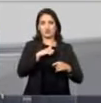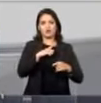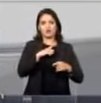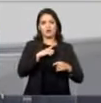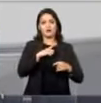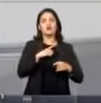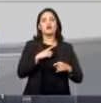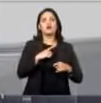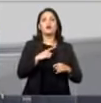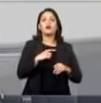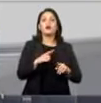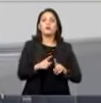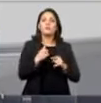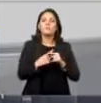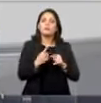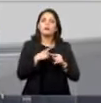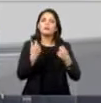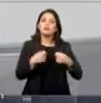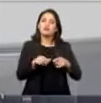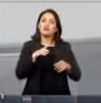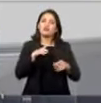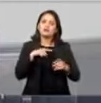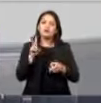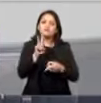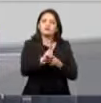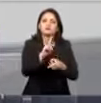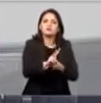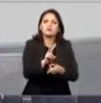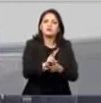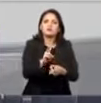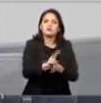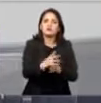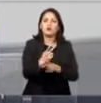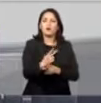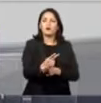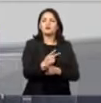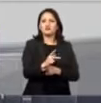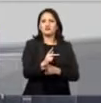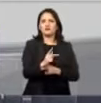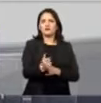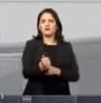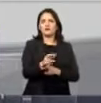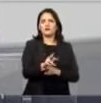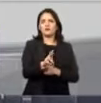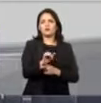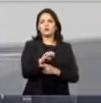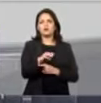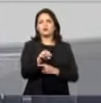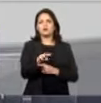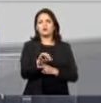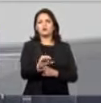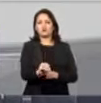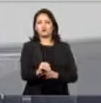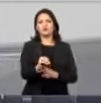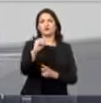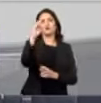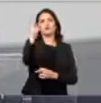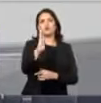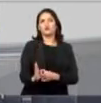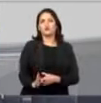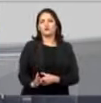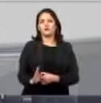da preservação e salvaguarda do patrimônio histórico e artístico brasileiro. Nós sabemos,